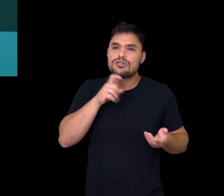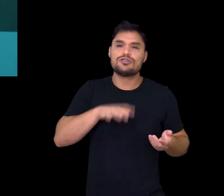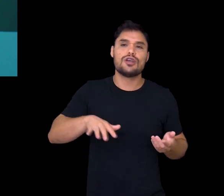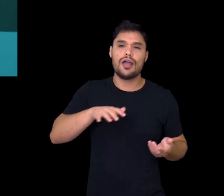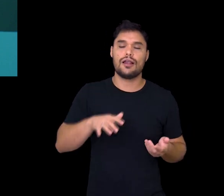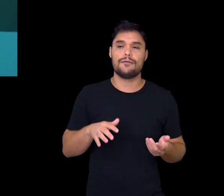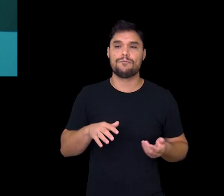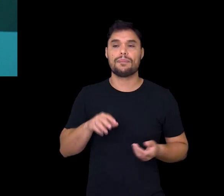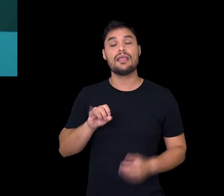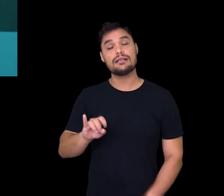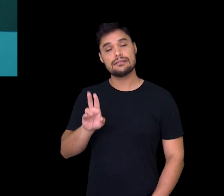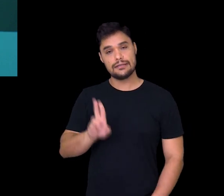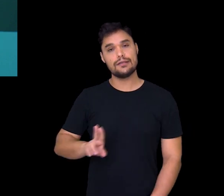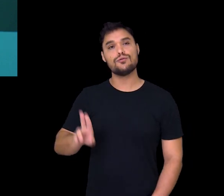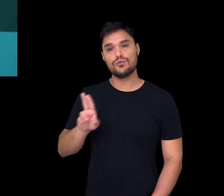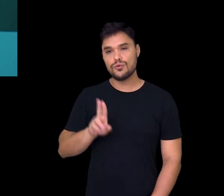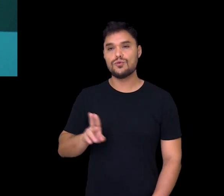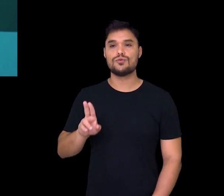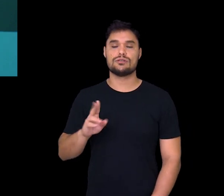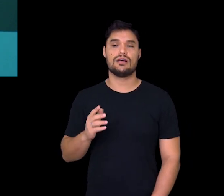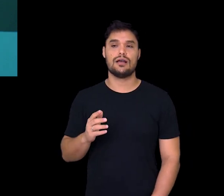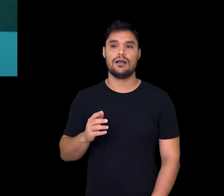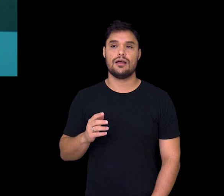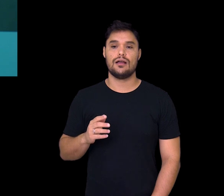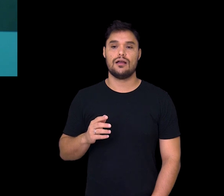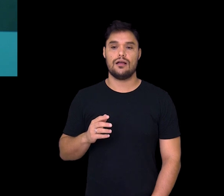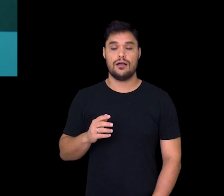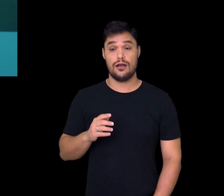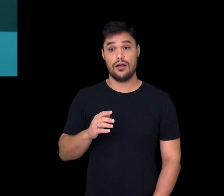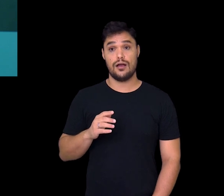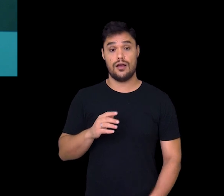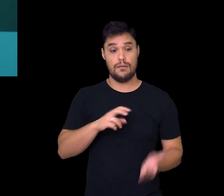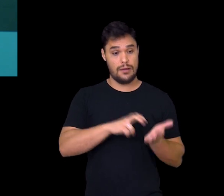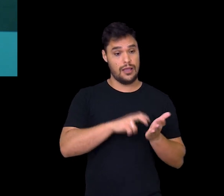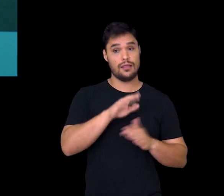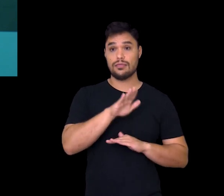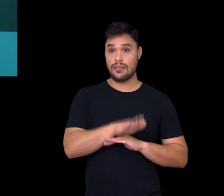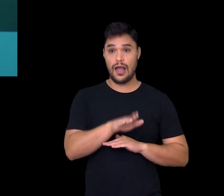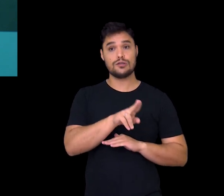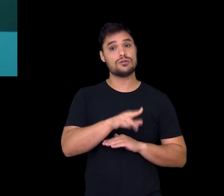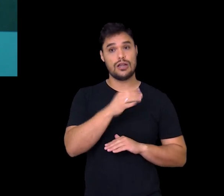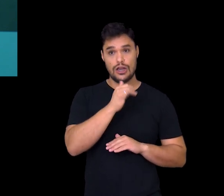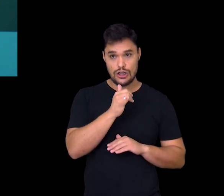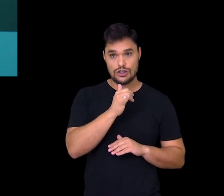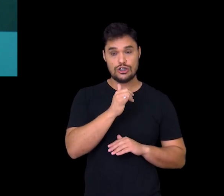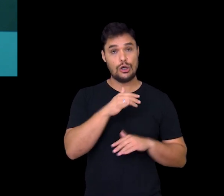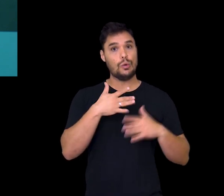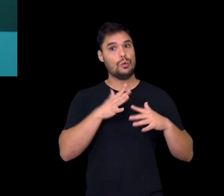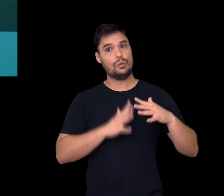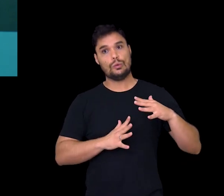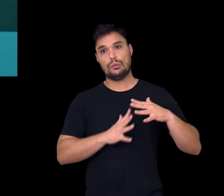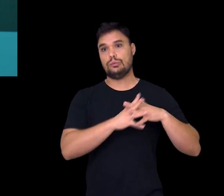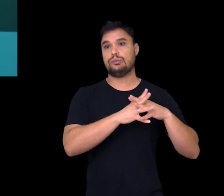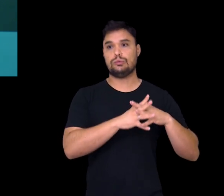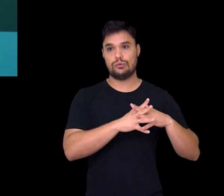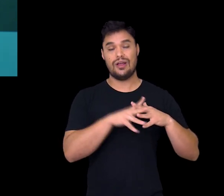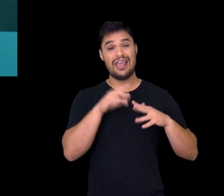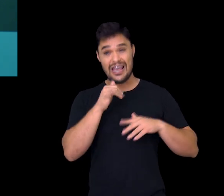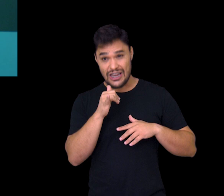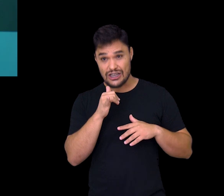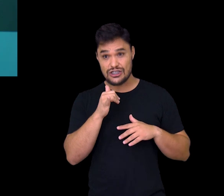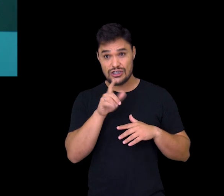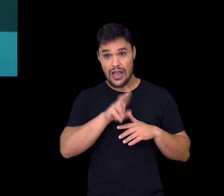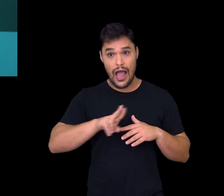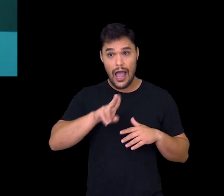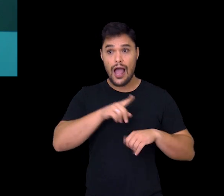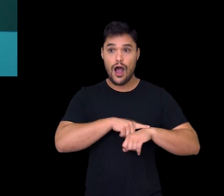usa durante o dia, junto com todo o consumo de energia, o pico vai lá em cima. E a energia é cobrada pela hora de pico,